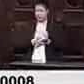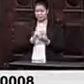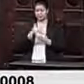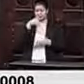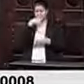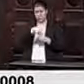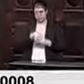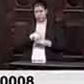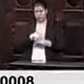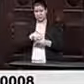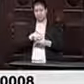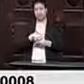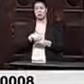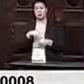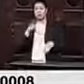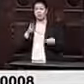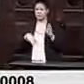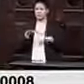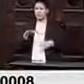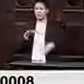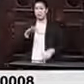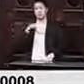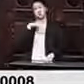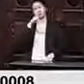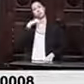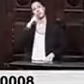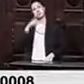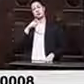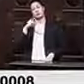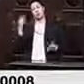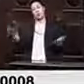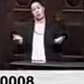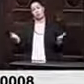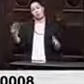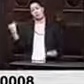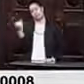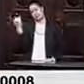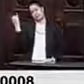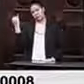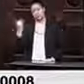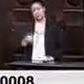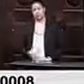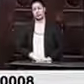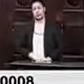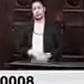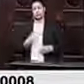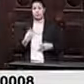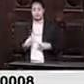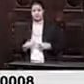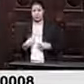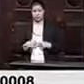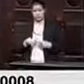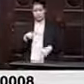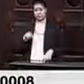votada, talvez ela não tivesse a importância que tem agora. Porque